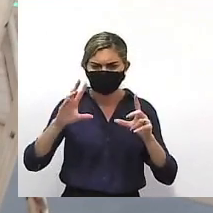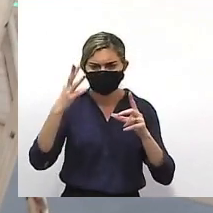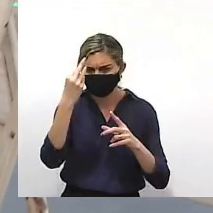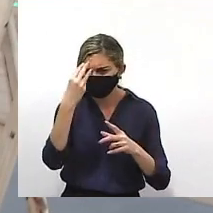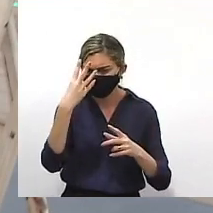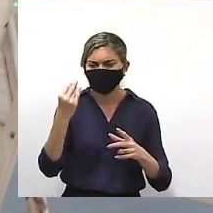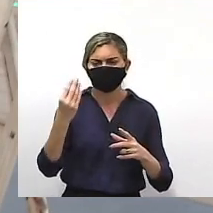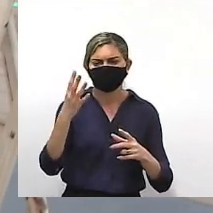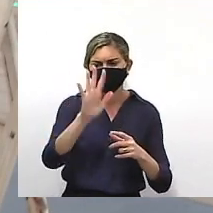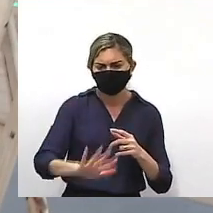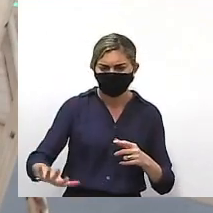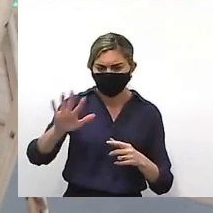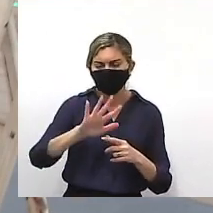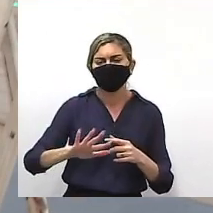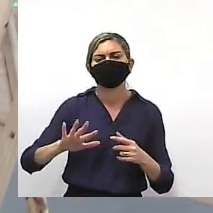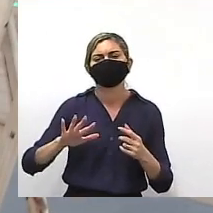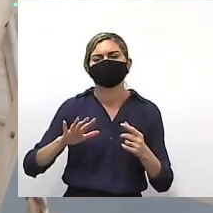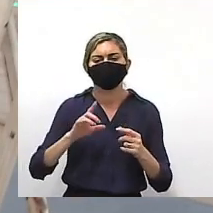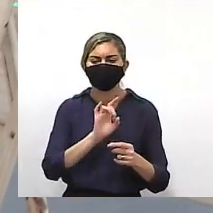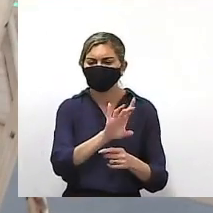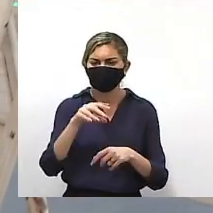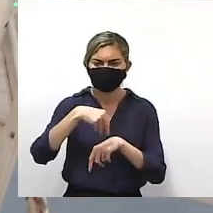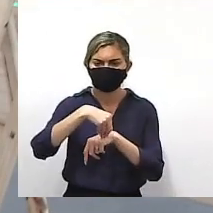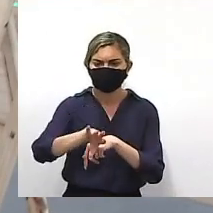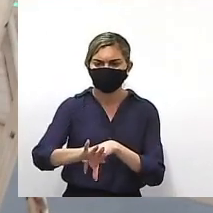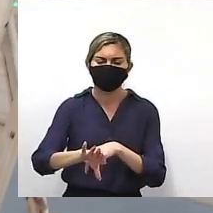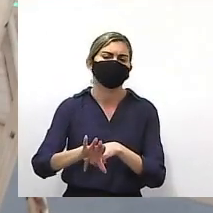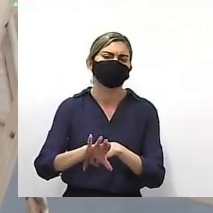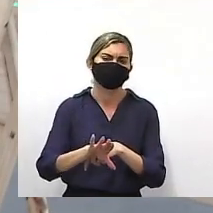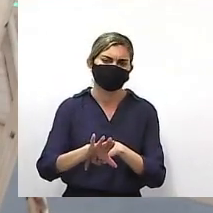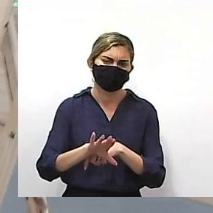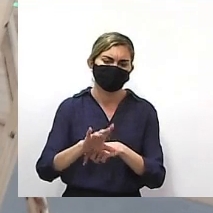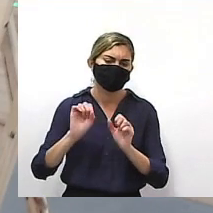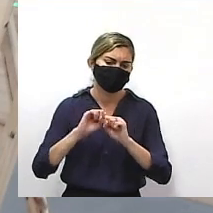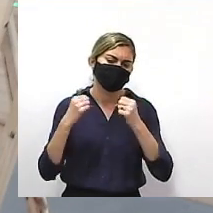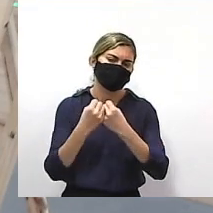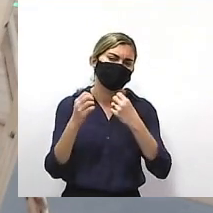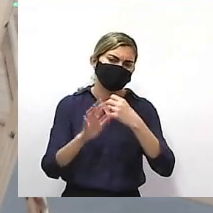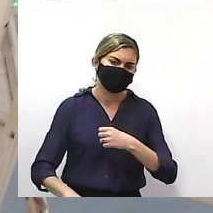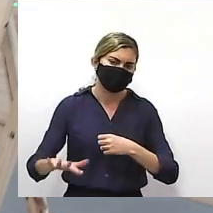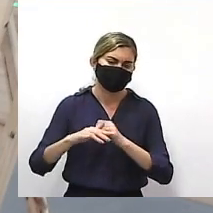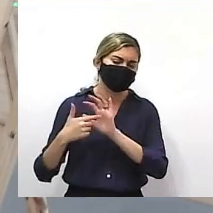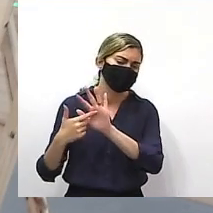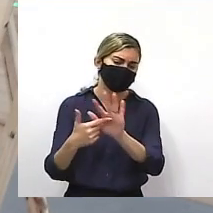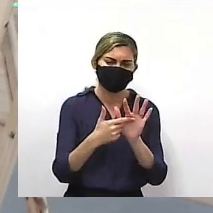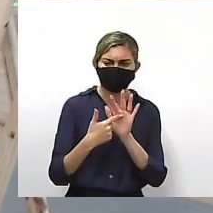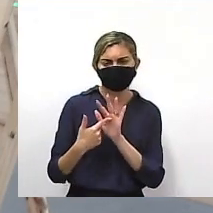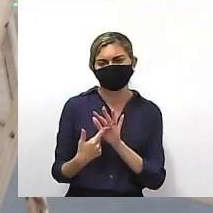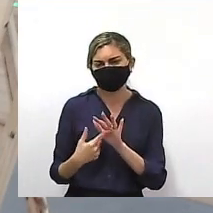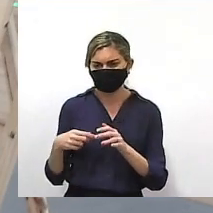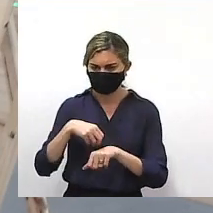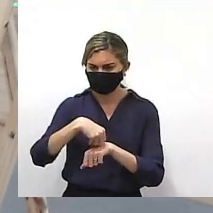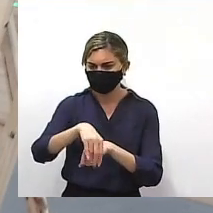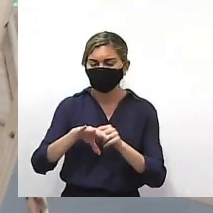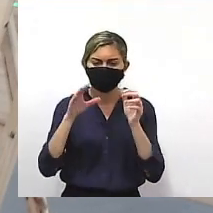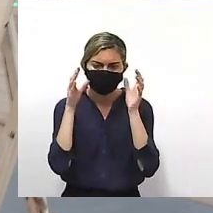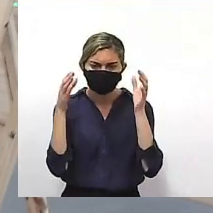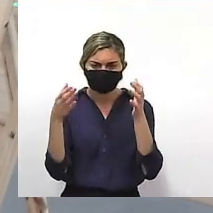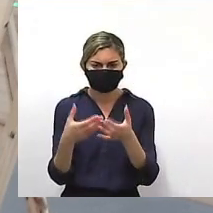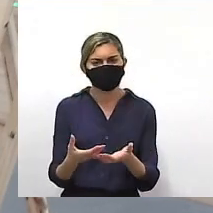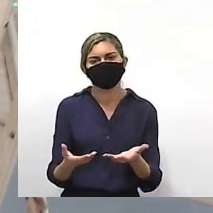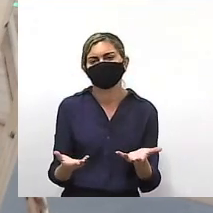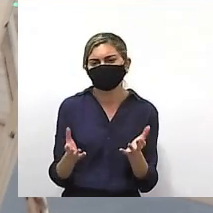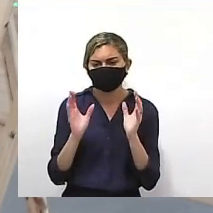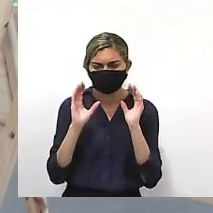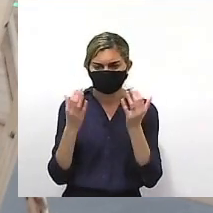cada fotografia, ela traz um traço da nossa sociedade, um traço da nossa comunidade. É